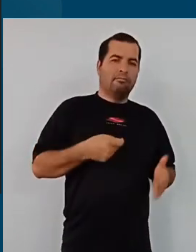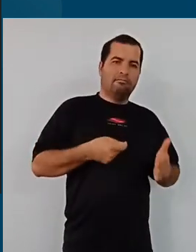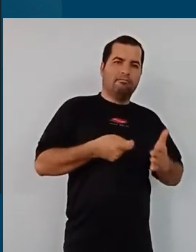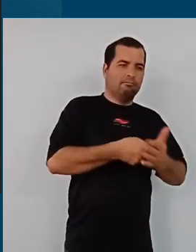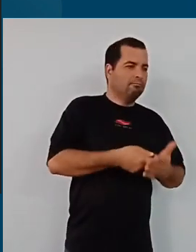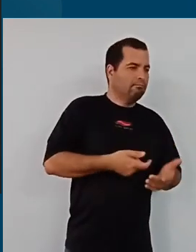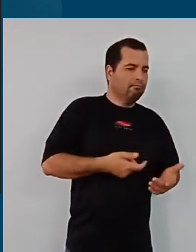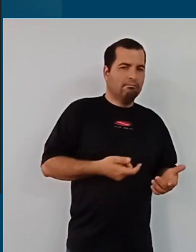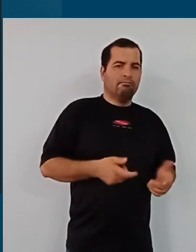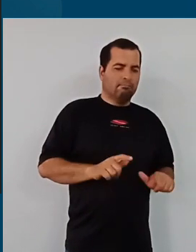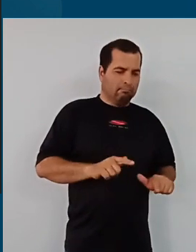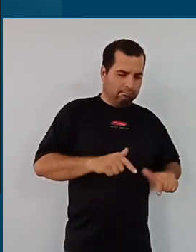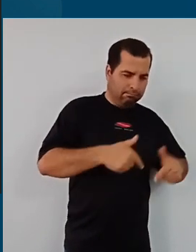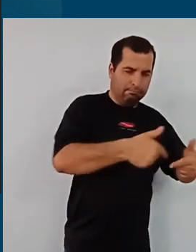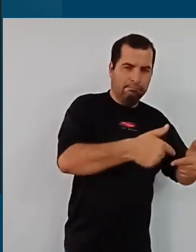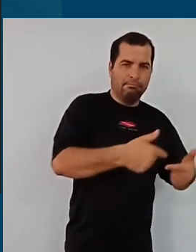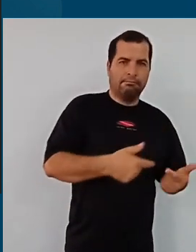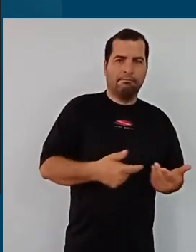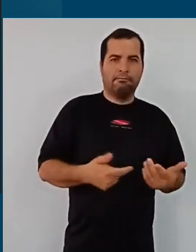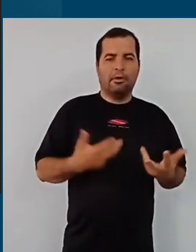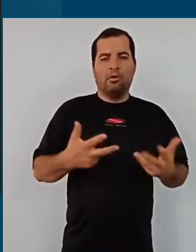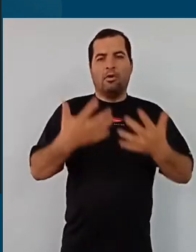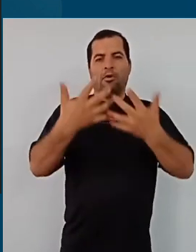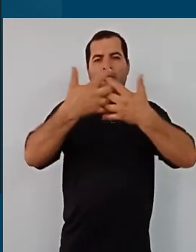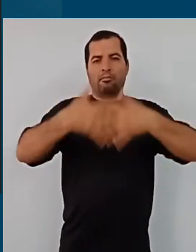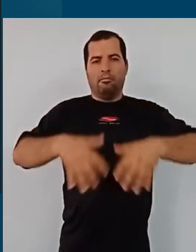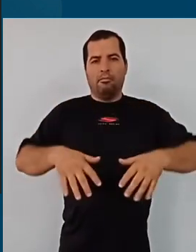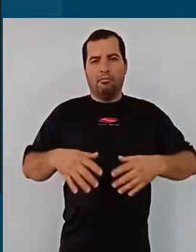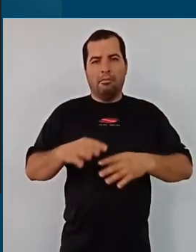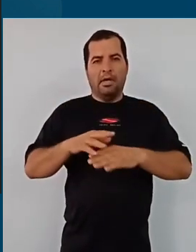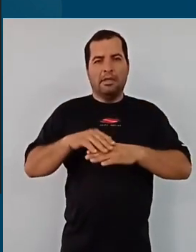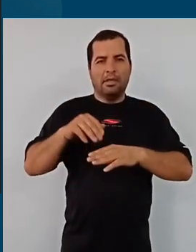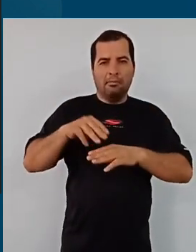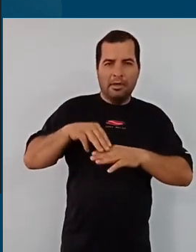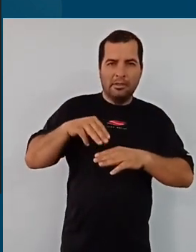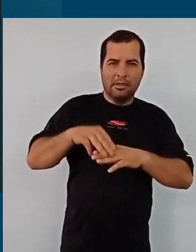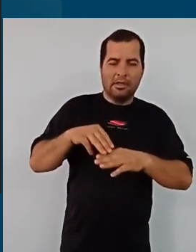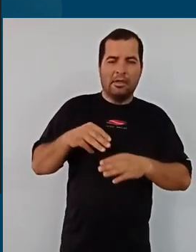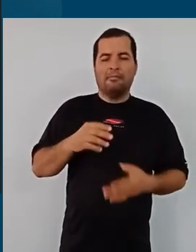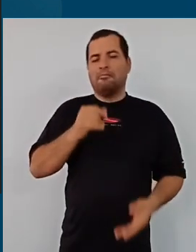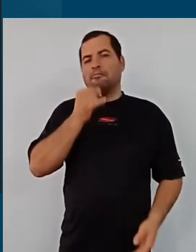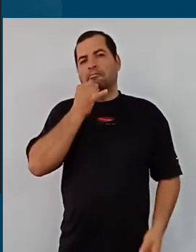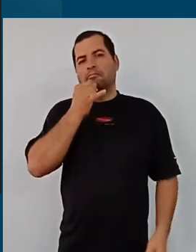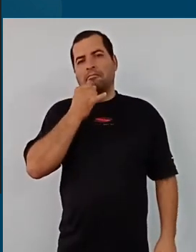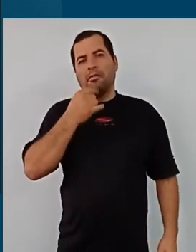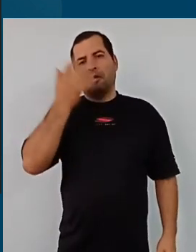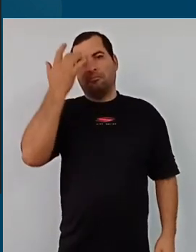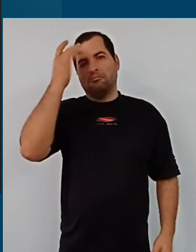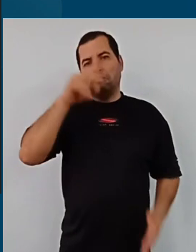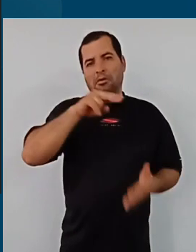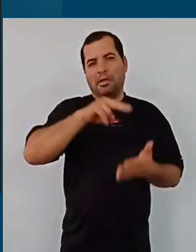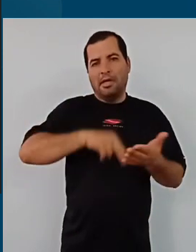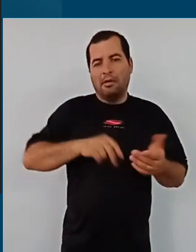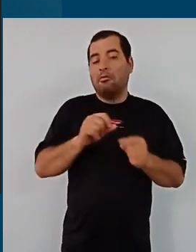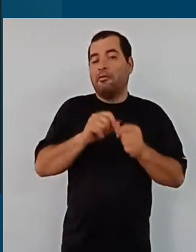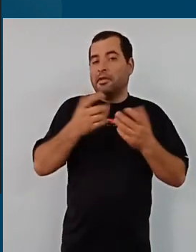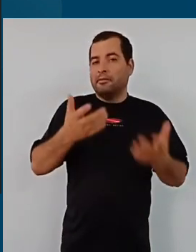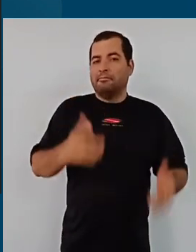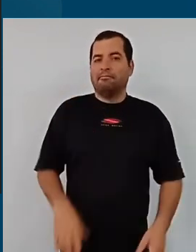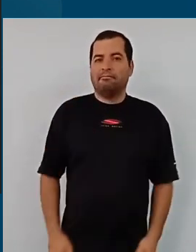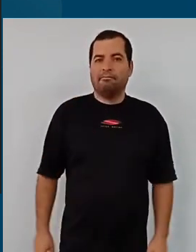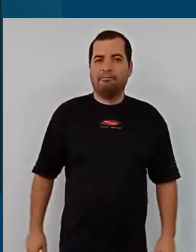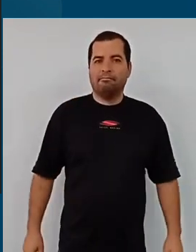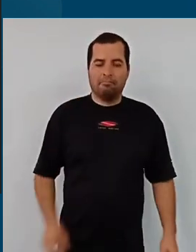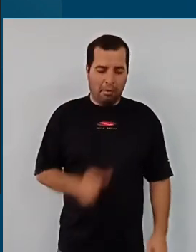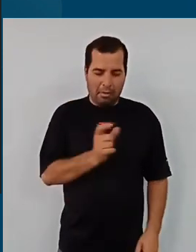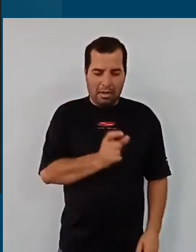Por exemplo, na questão da resolução de problemas de matemática, se eu não tenho a leitura